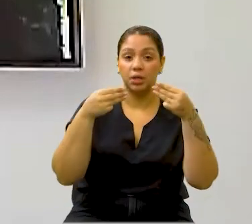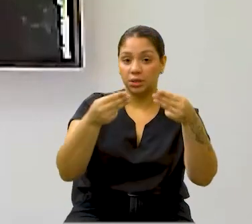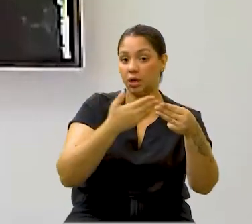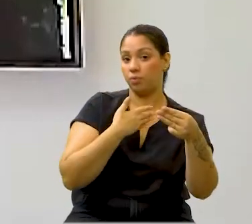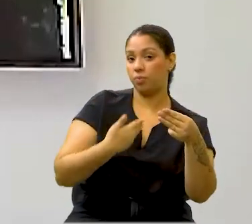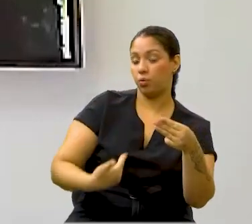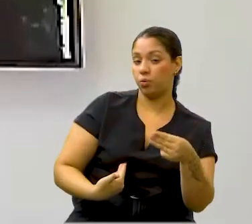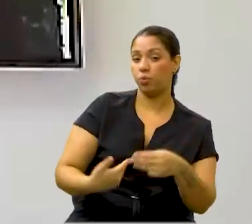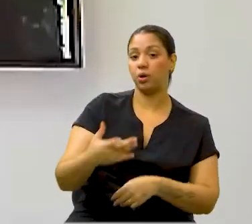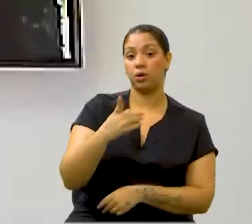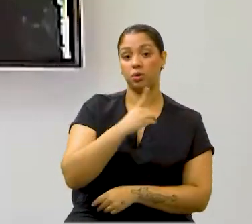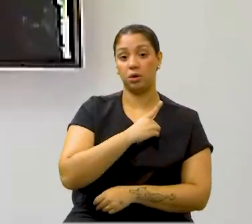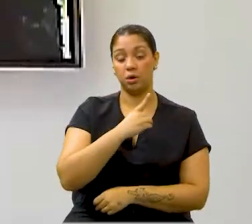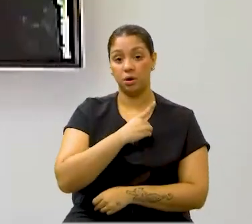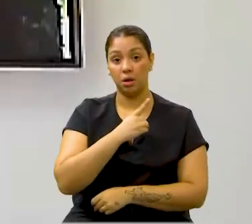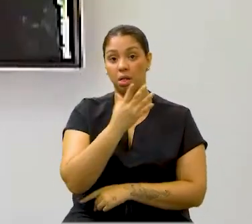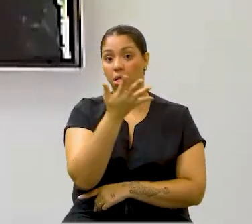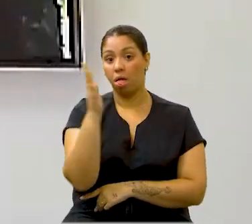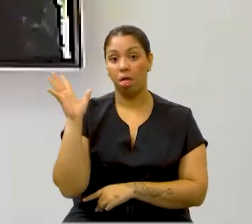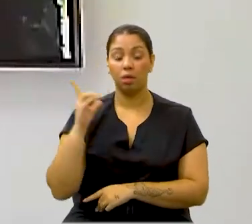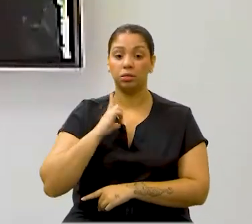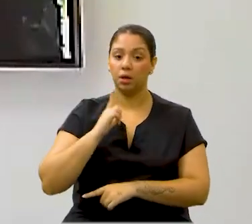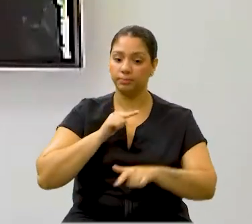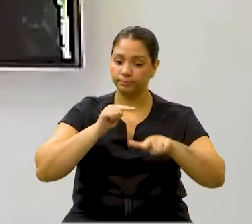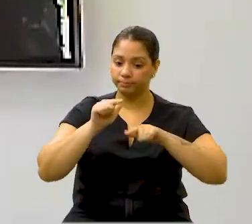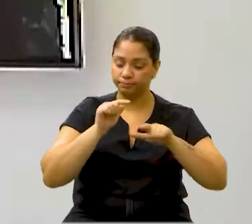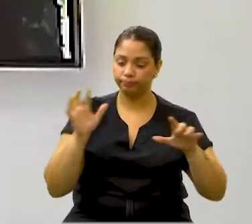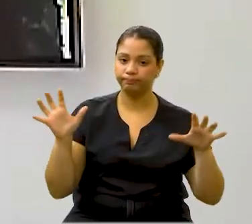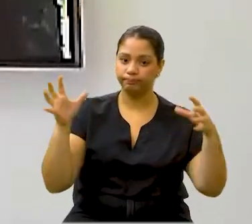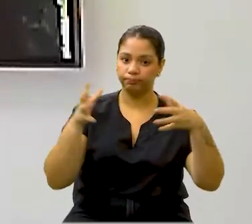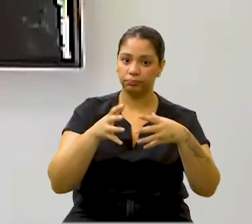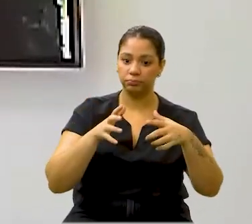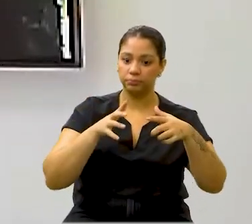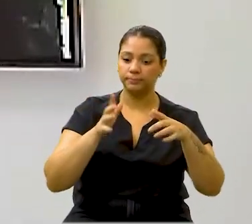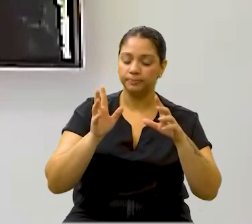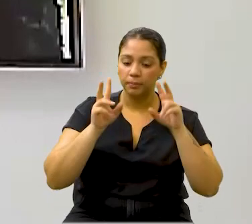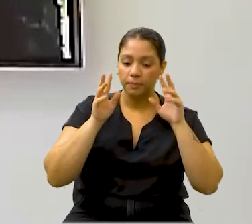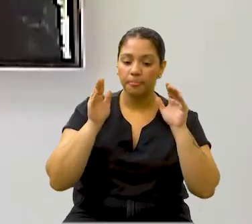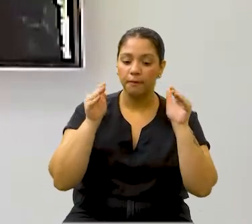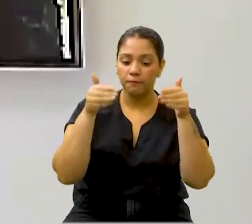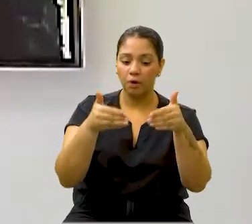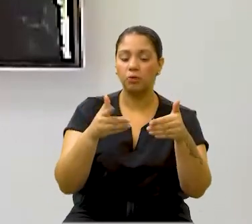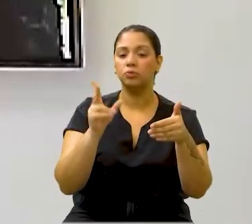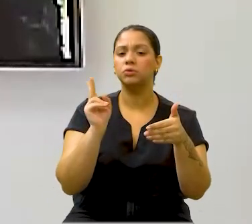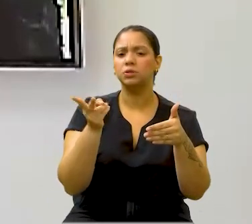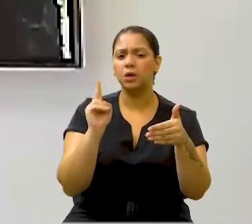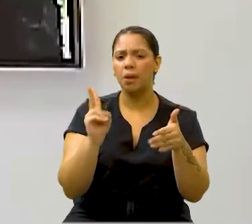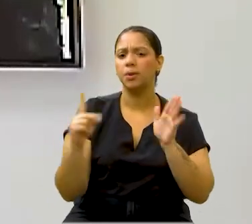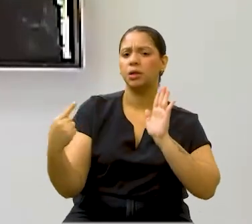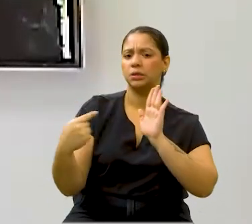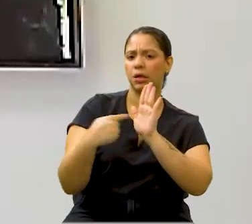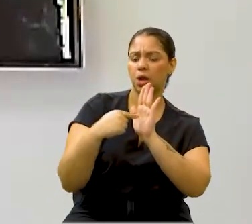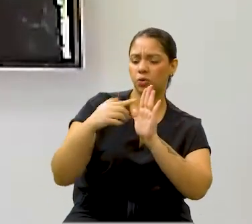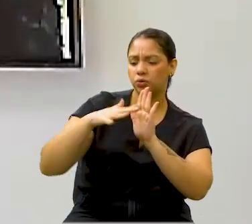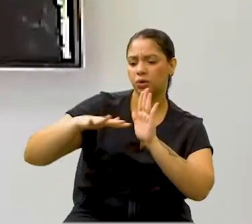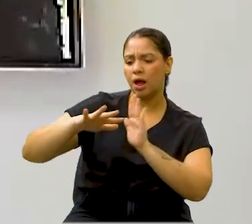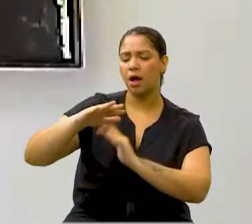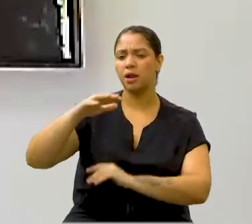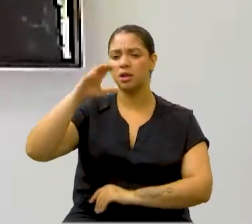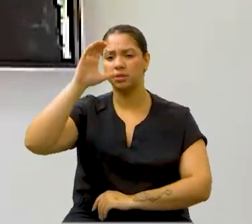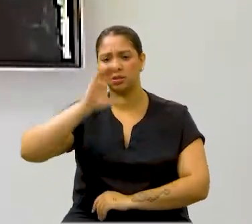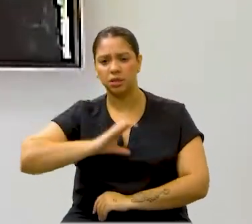Ministério Público, Delegacia de Polícia, cada vez mais tem trabalhado em conjunto para isso. Sempre que existe uma denúncia, seja na